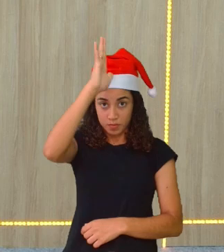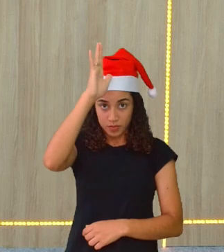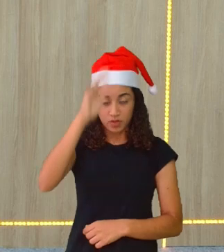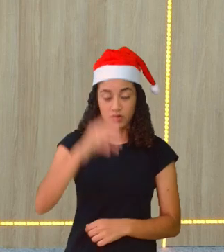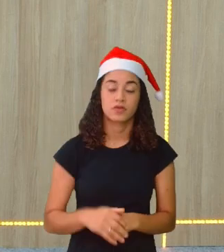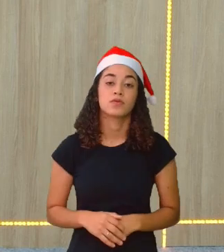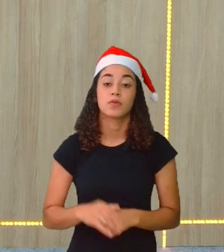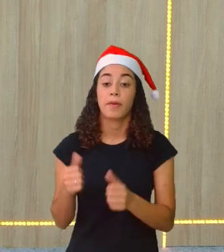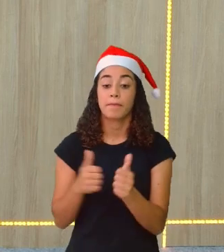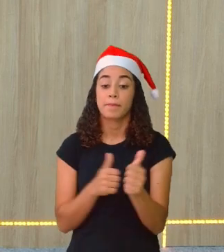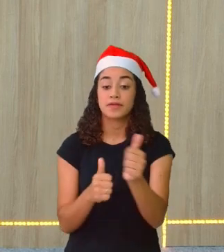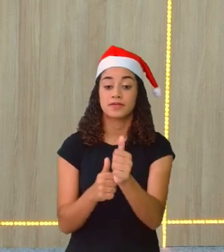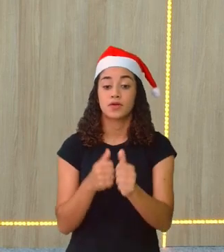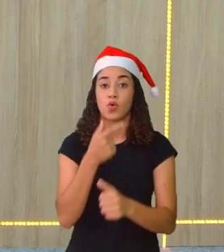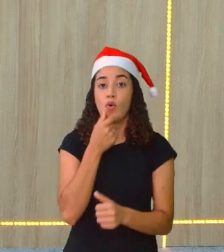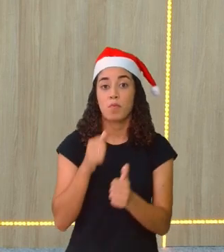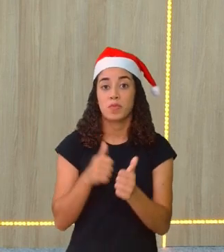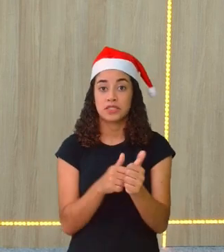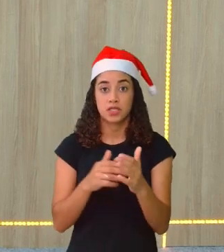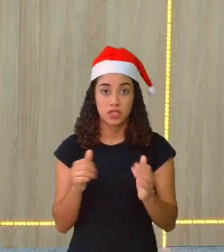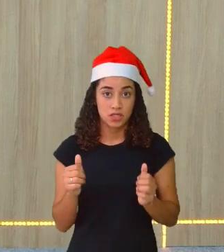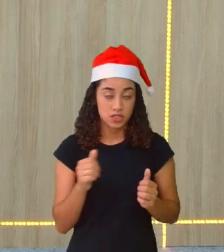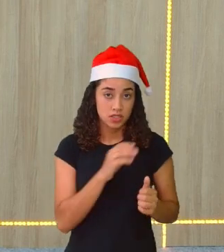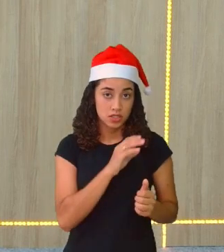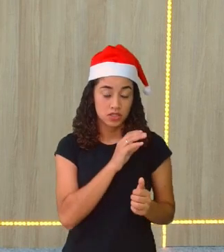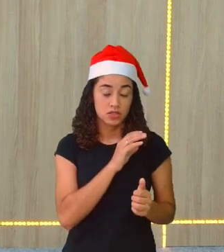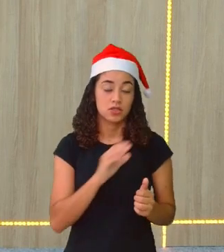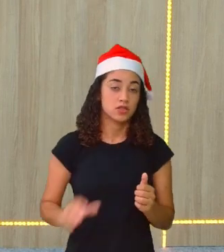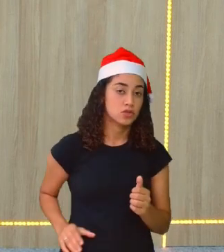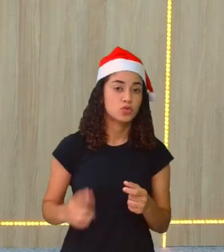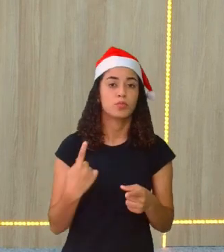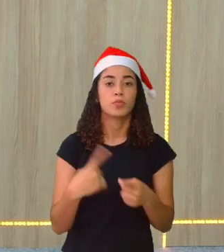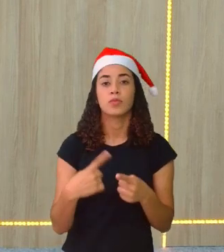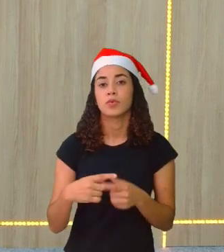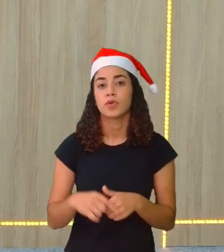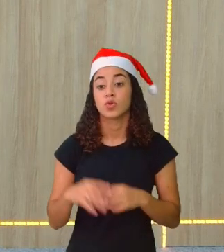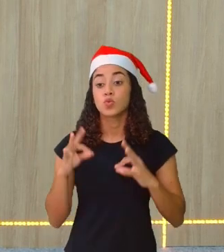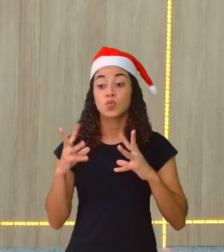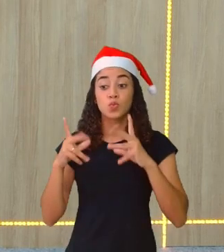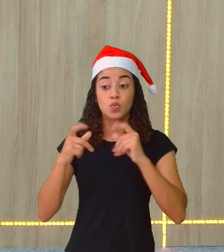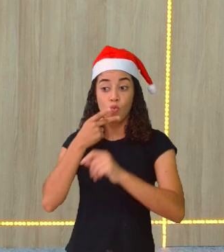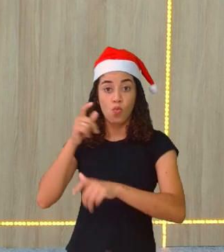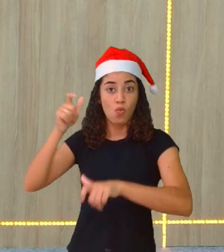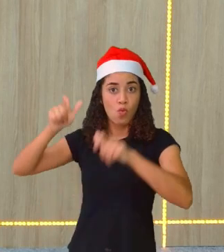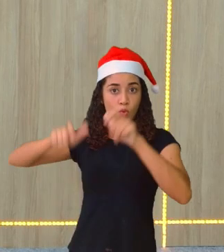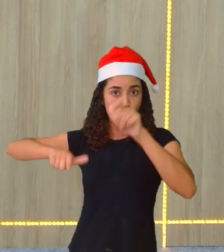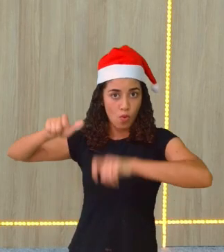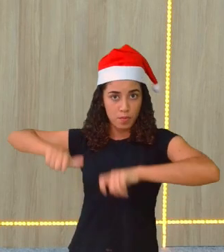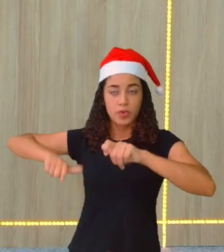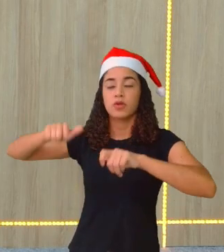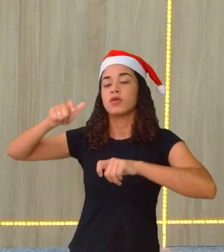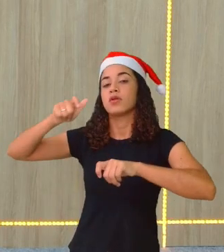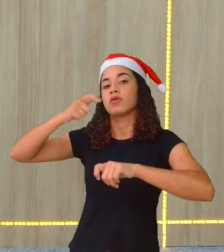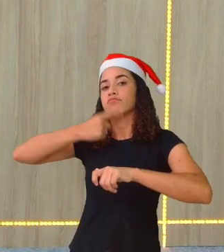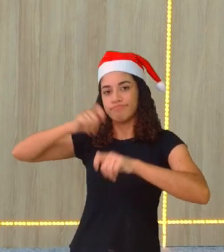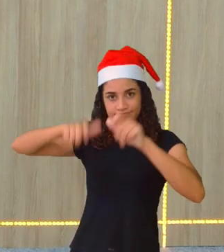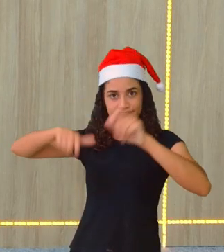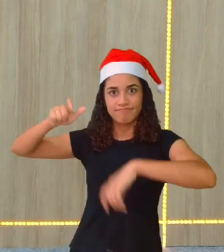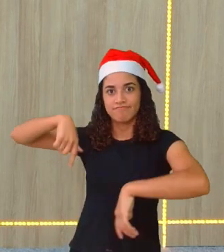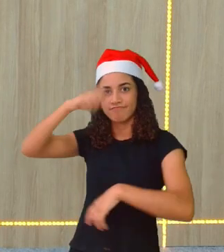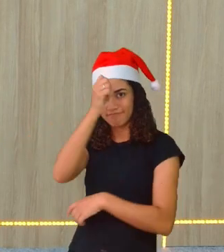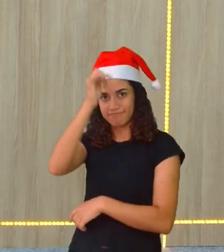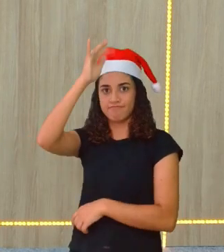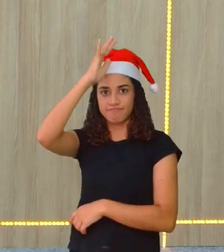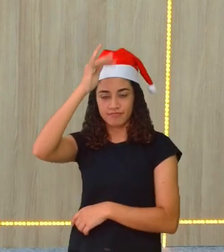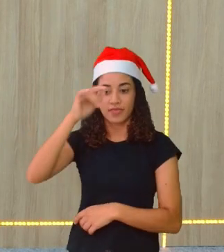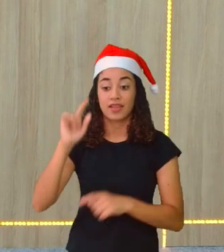os cristãos. Por quê? Porque todos esses imperadores romanos, eles recebiam ali, após a